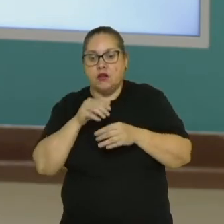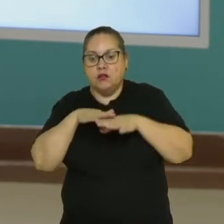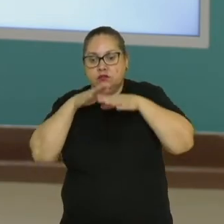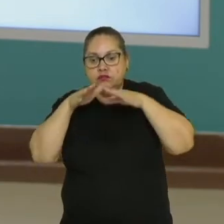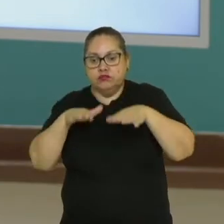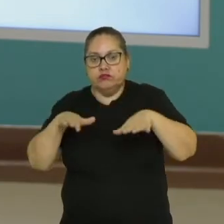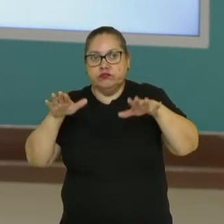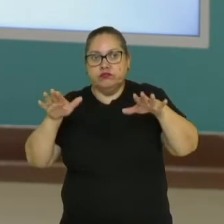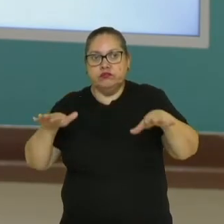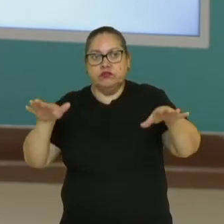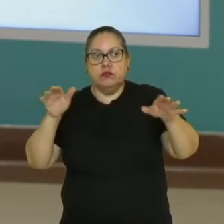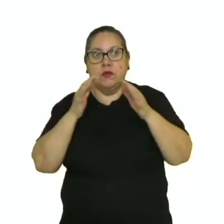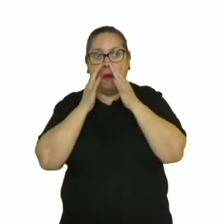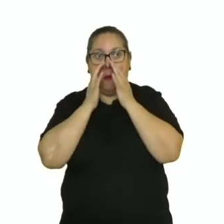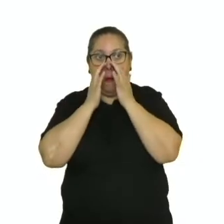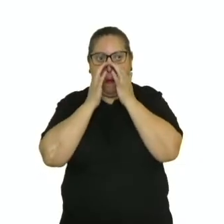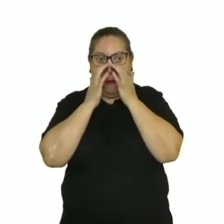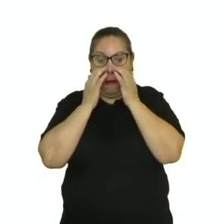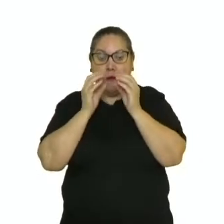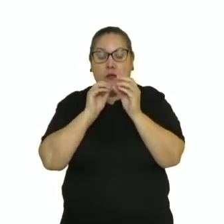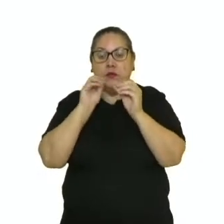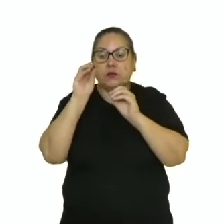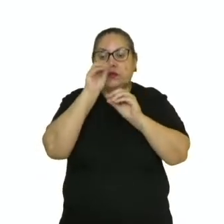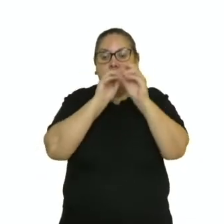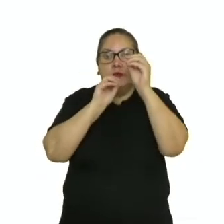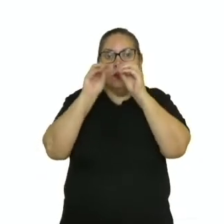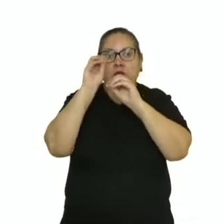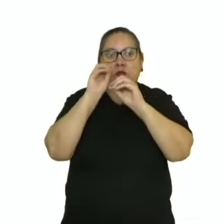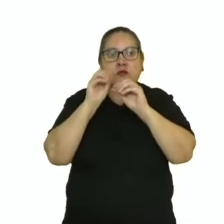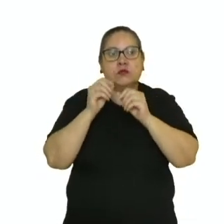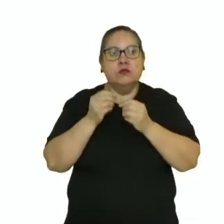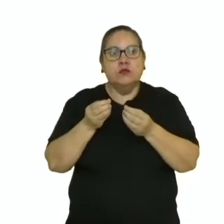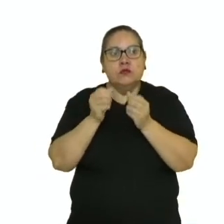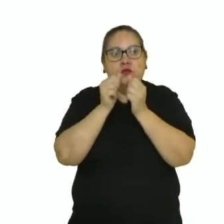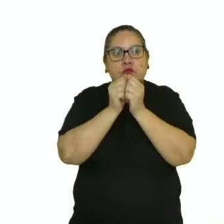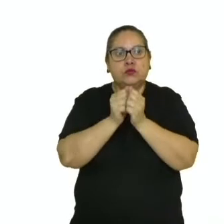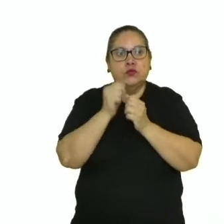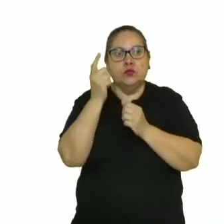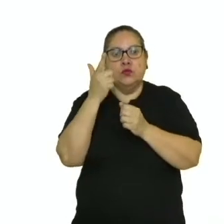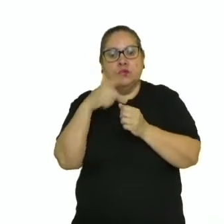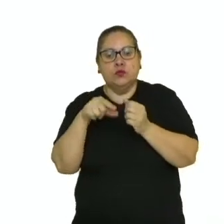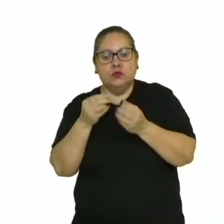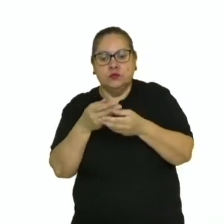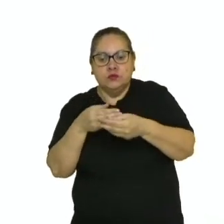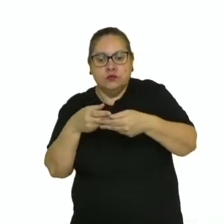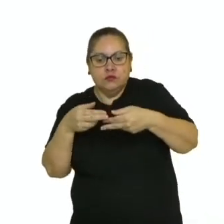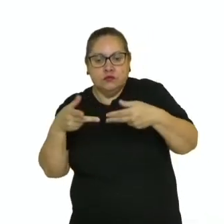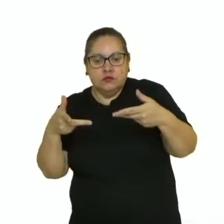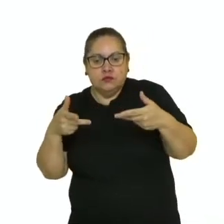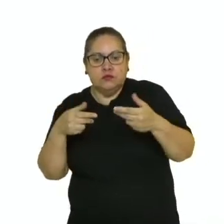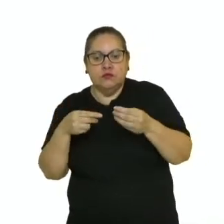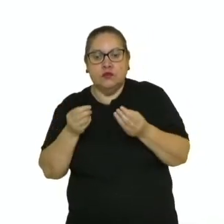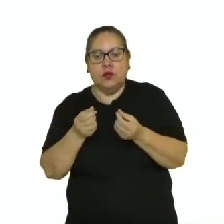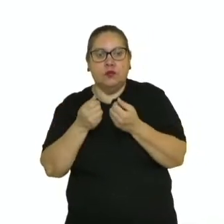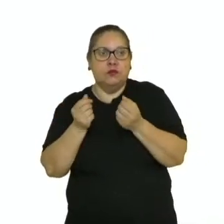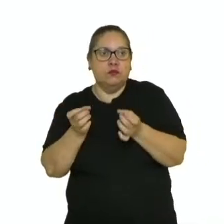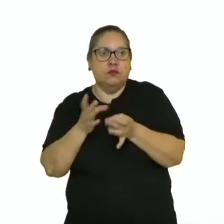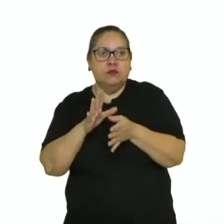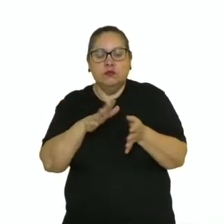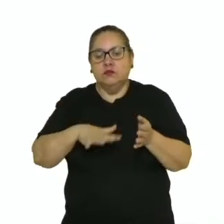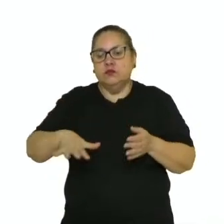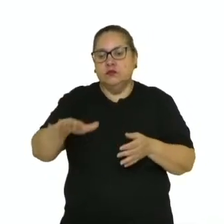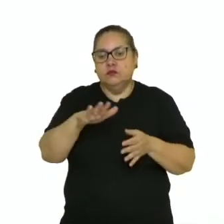estado líquido. As moléculas de água, agregadas a outras substâncias que estavam disponíveis no